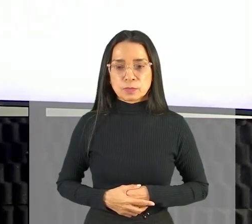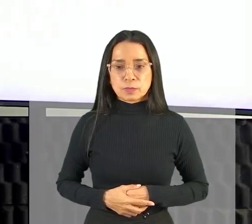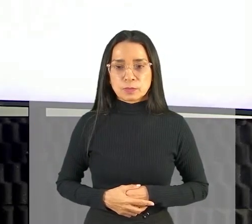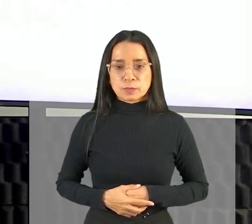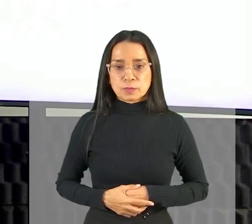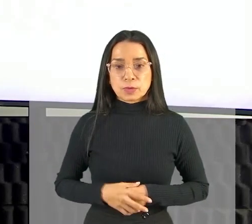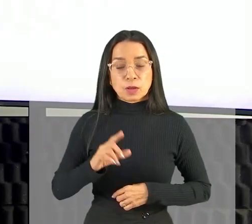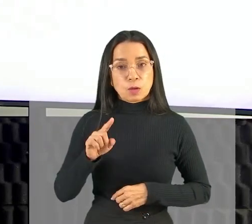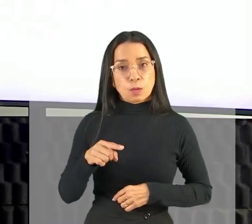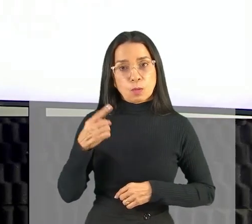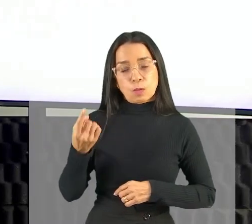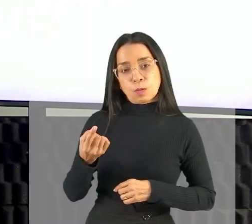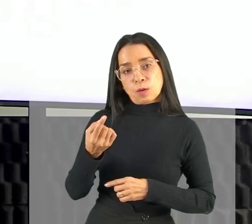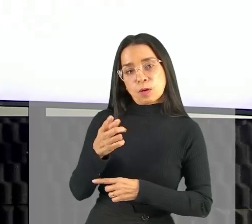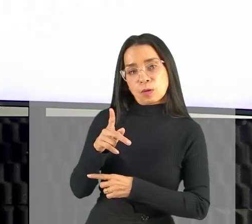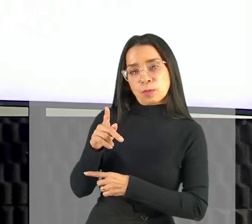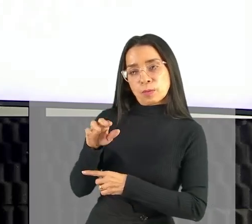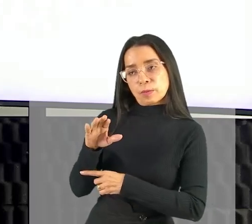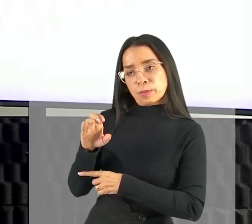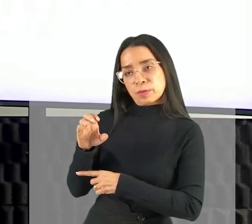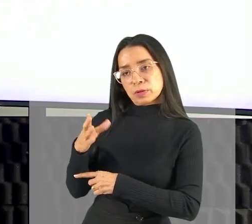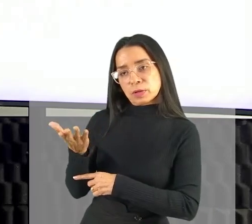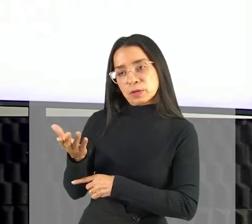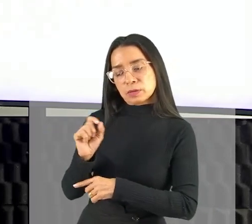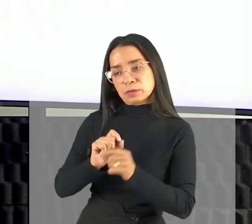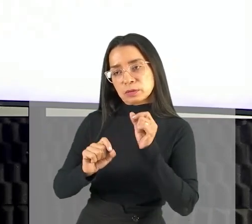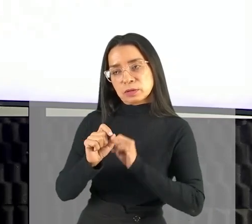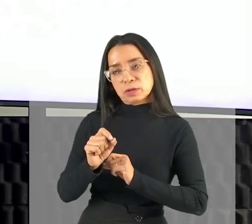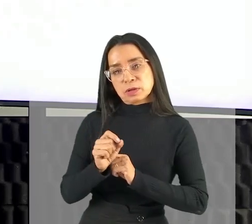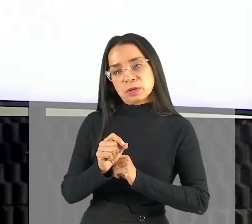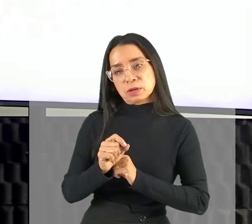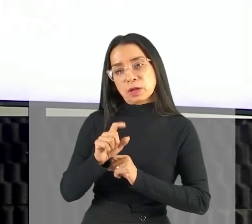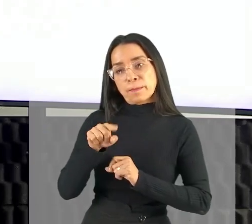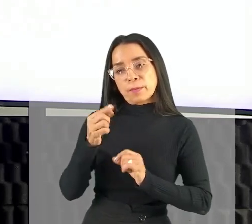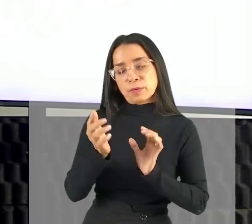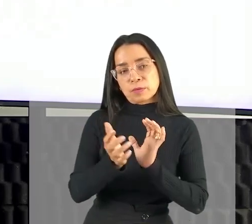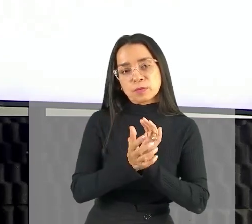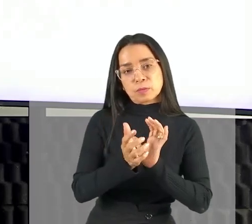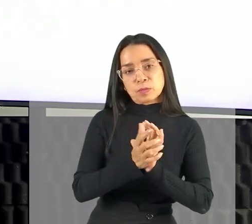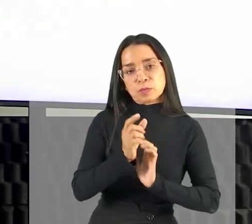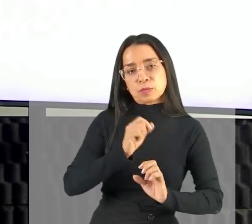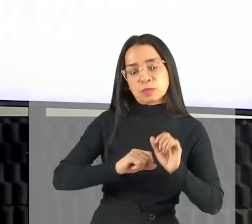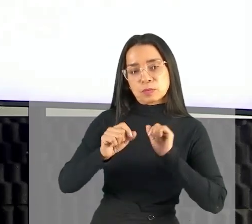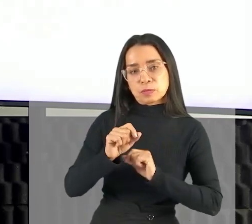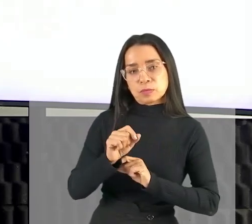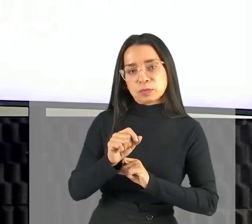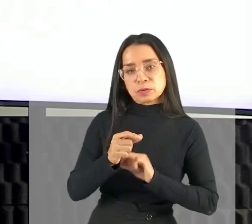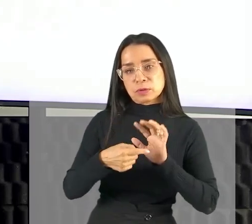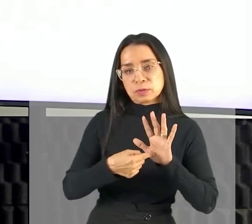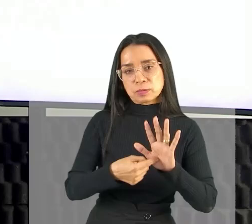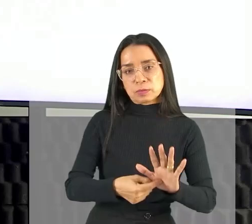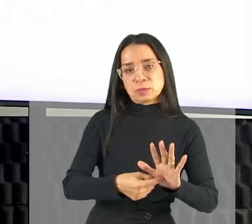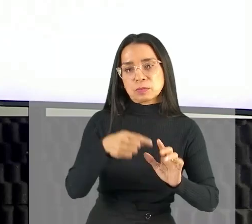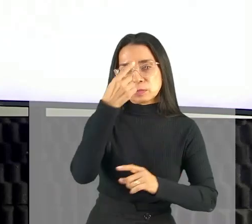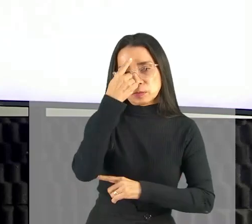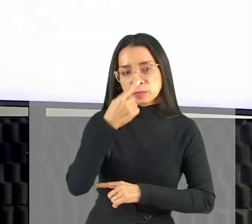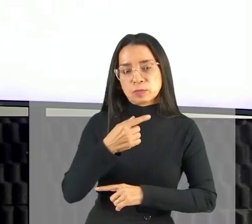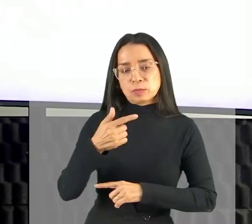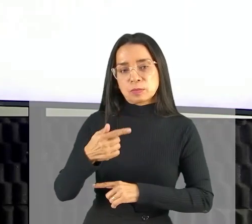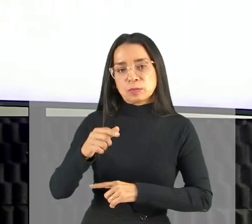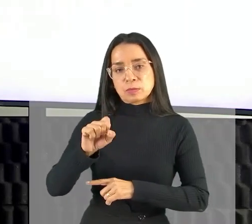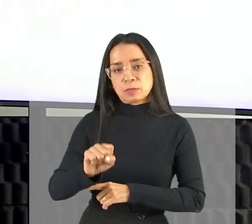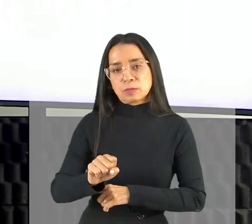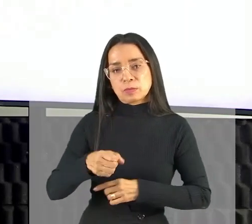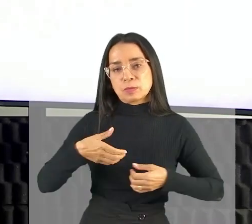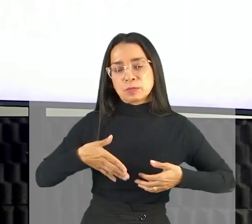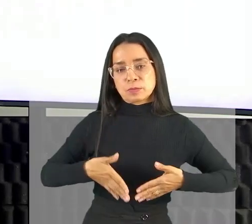está representado na figura pelos número 78 nasceu uma fêmea de pelagem amarela